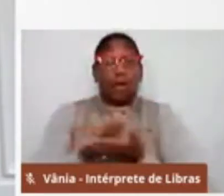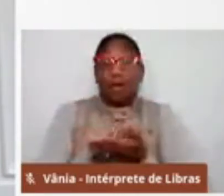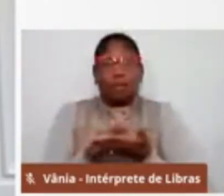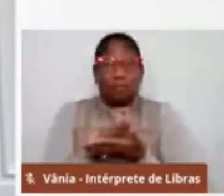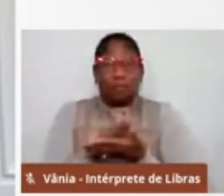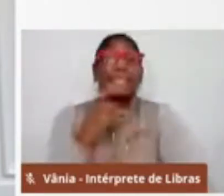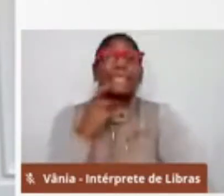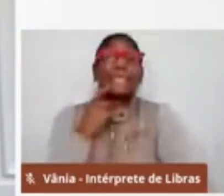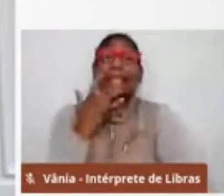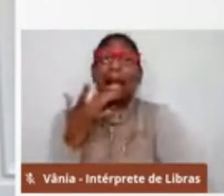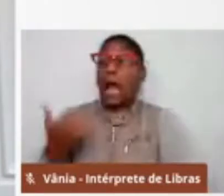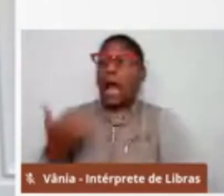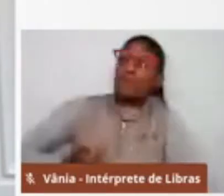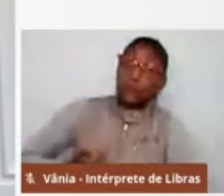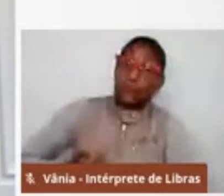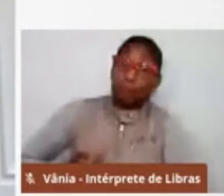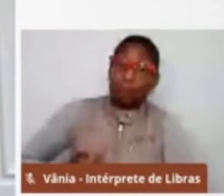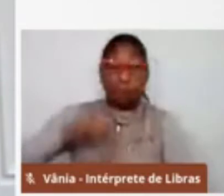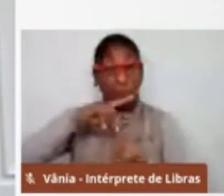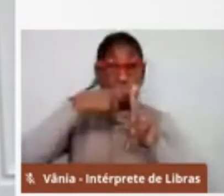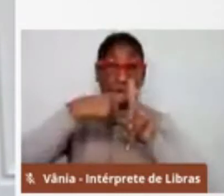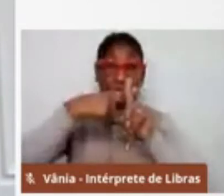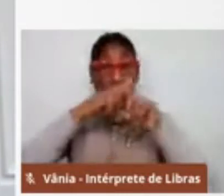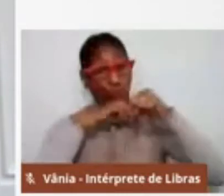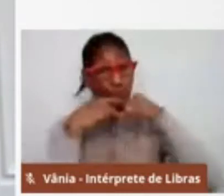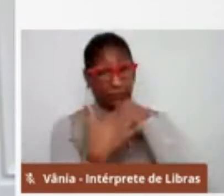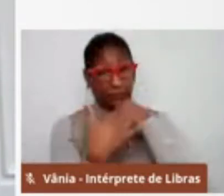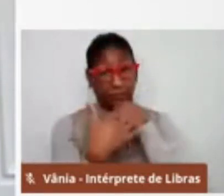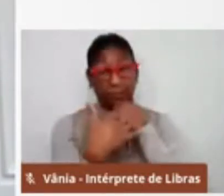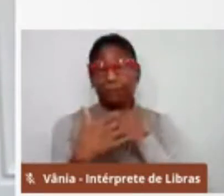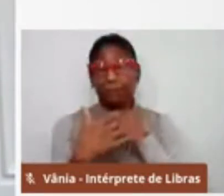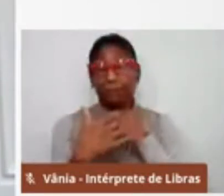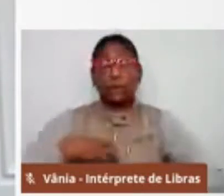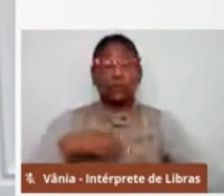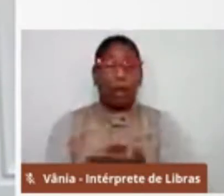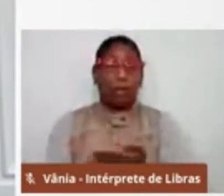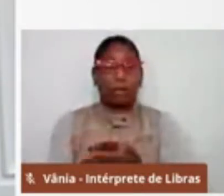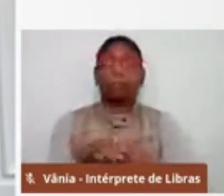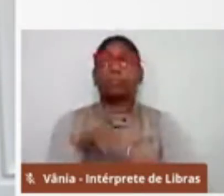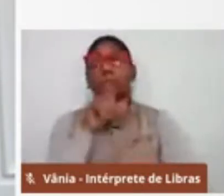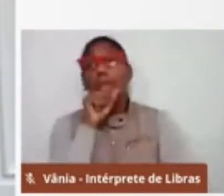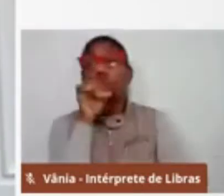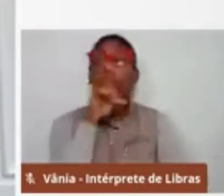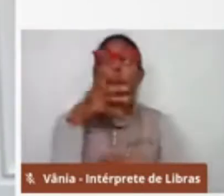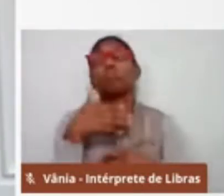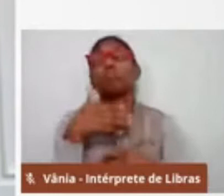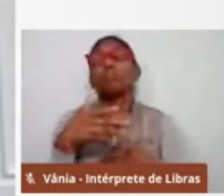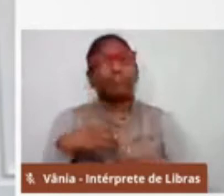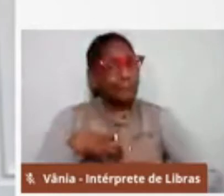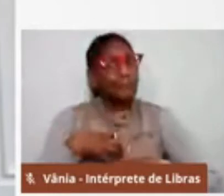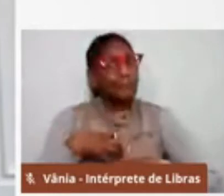tarde da sexta-feira, o diagnóstico era positivo para o coronavírus. No final de semana tive, de fato, alguns